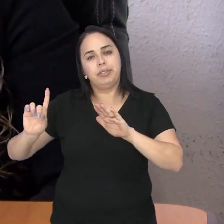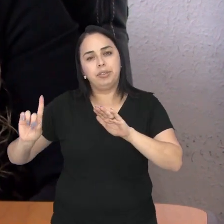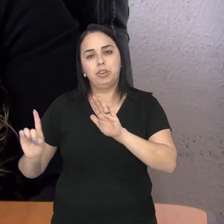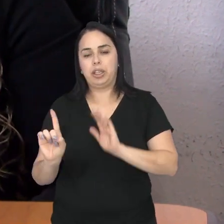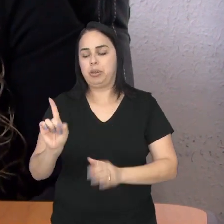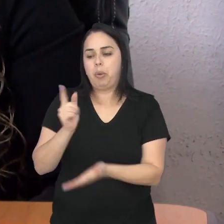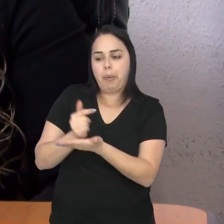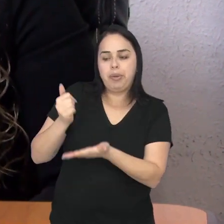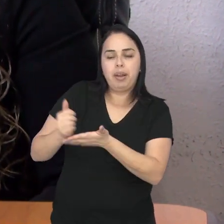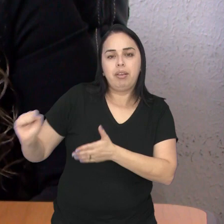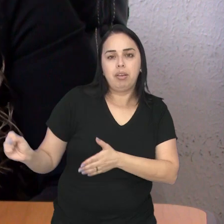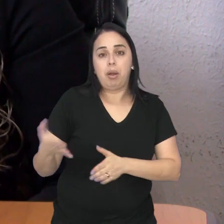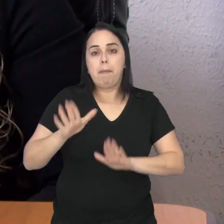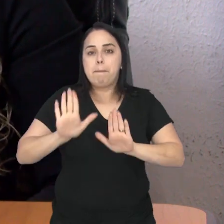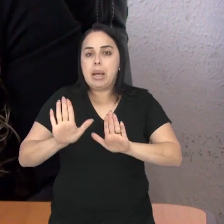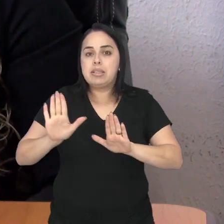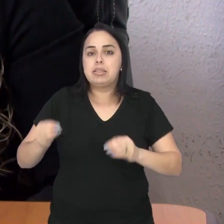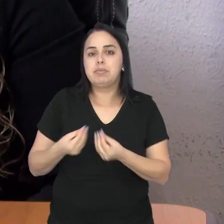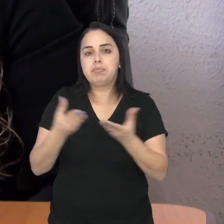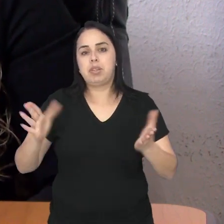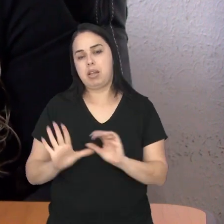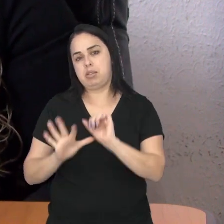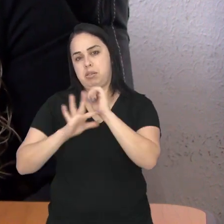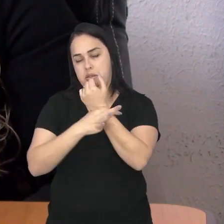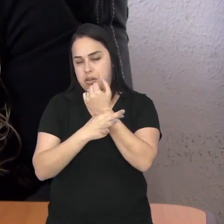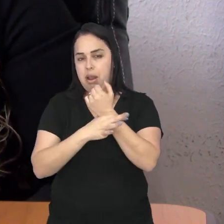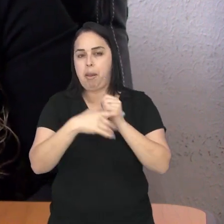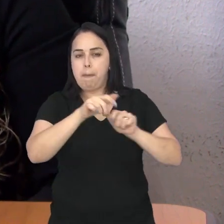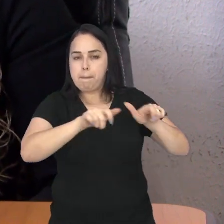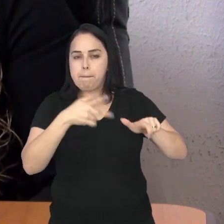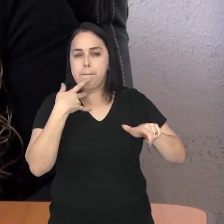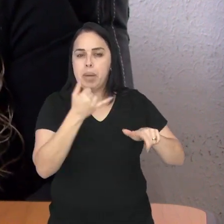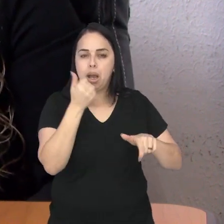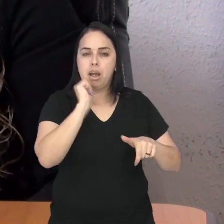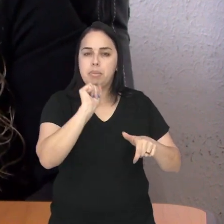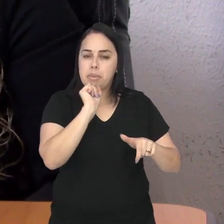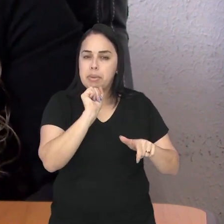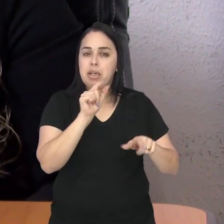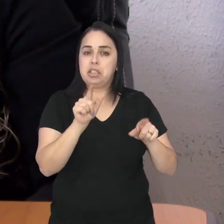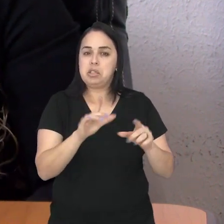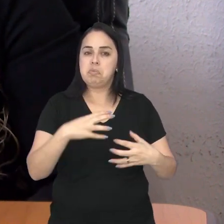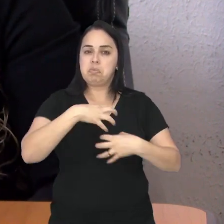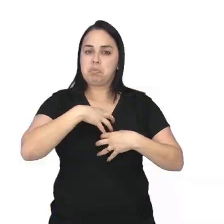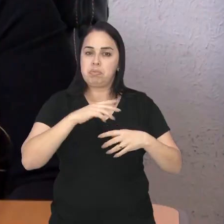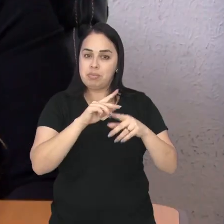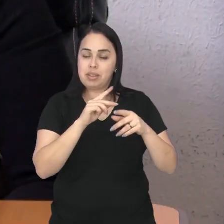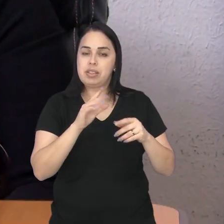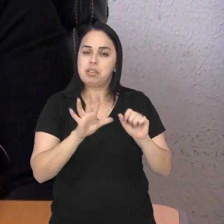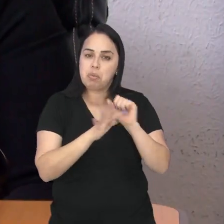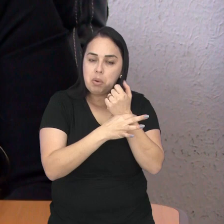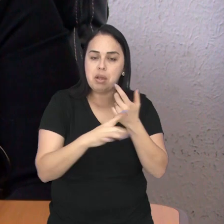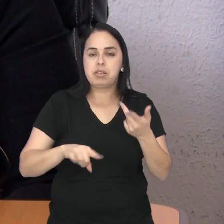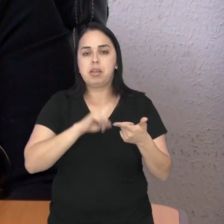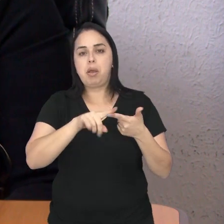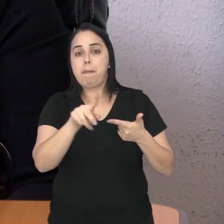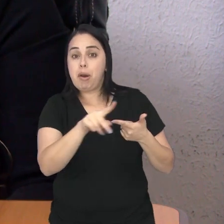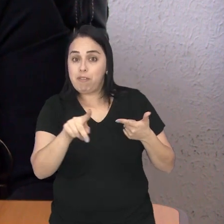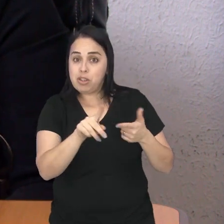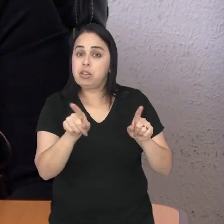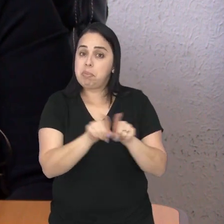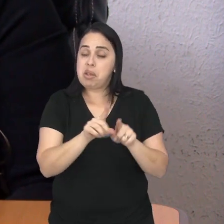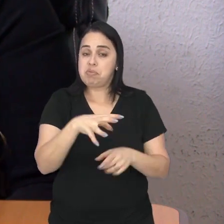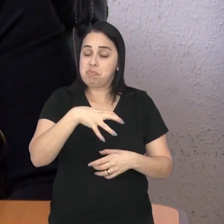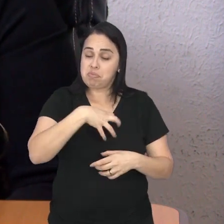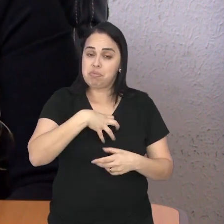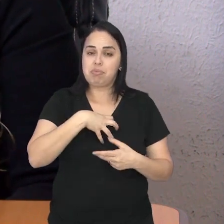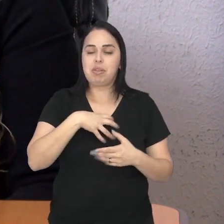eu acredito que estaria um pouco mais de segurança né aos pais e também aos professores mas eu verifico também que acho que